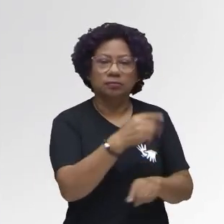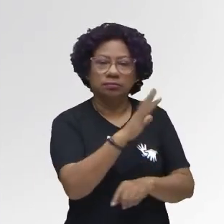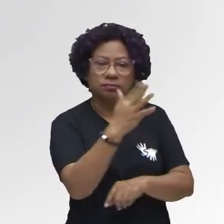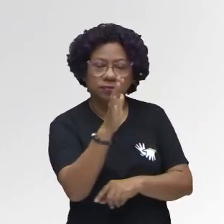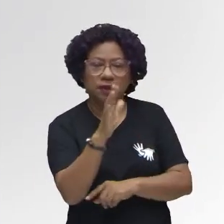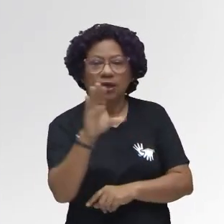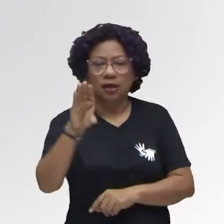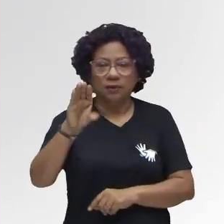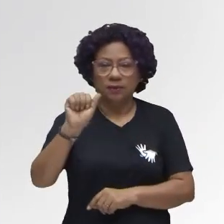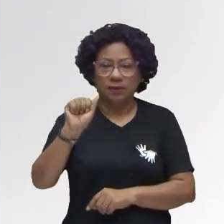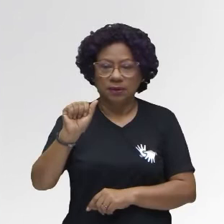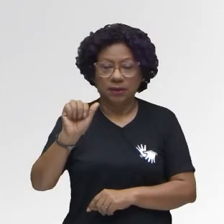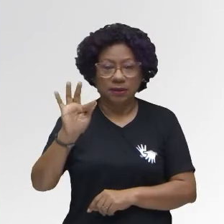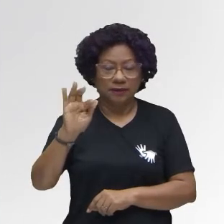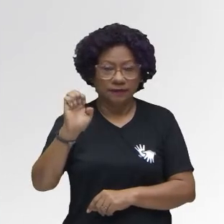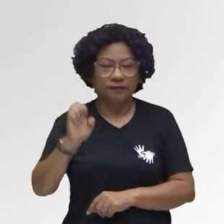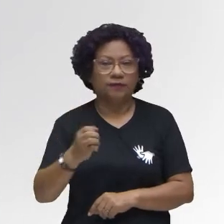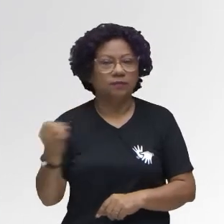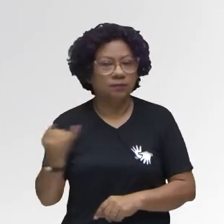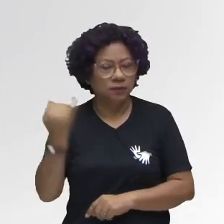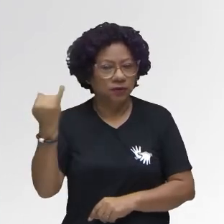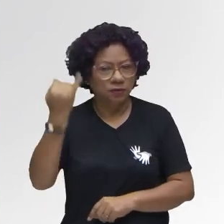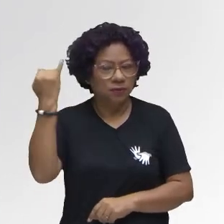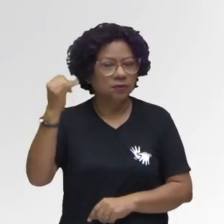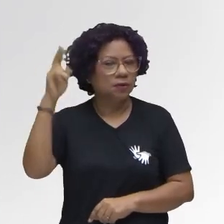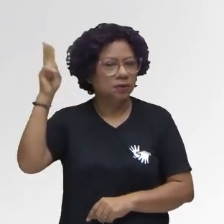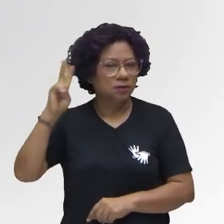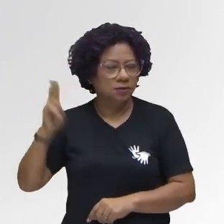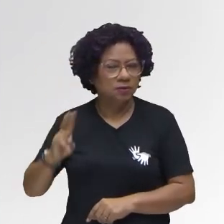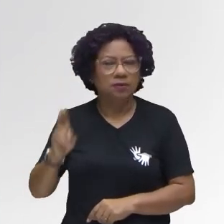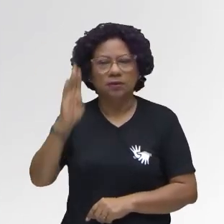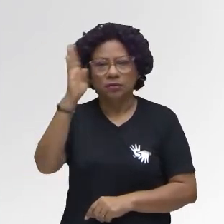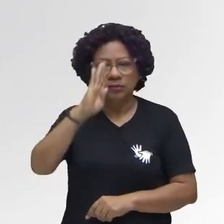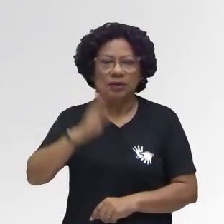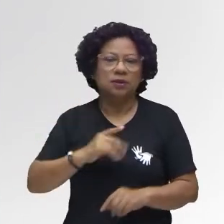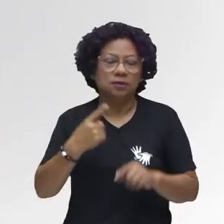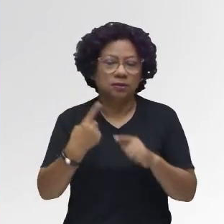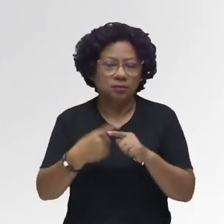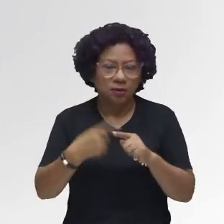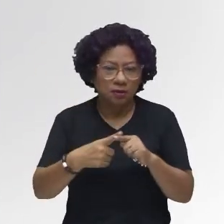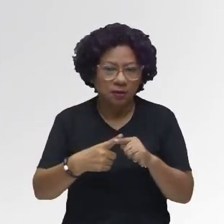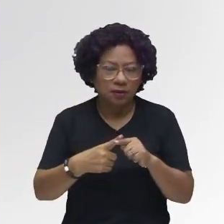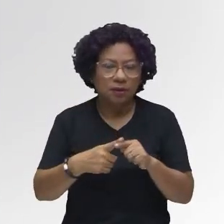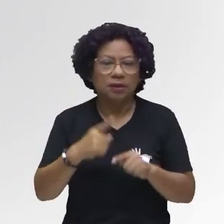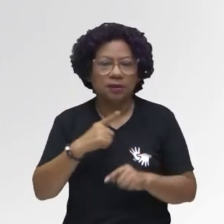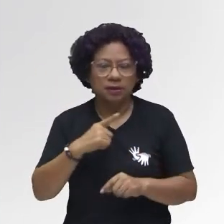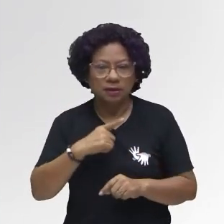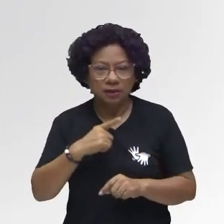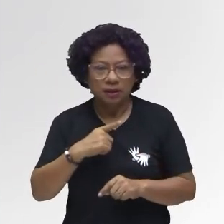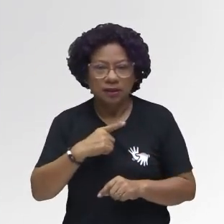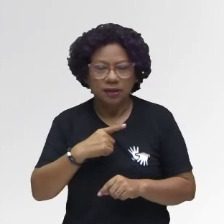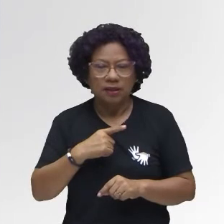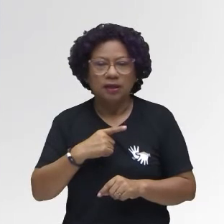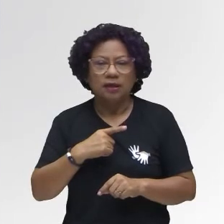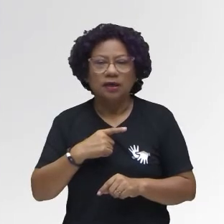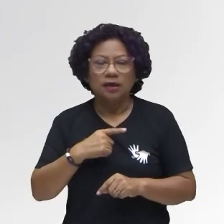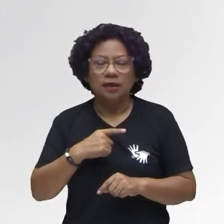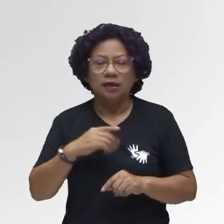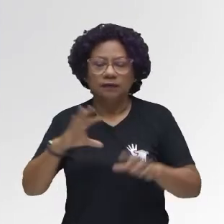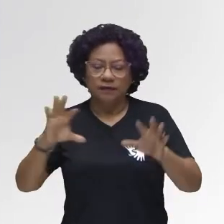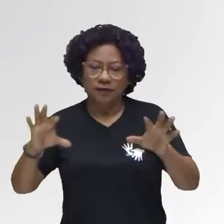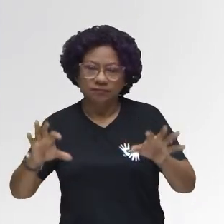café para o Brasil foi enorme, porque ela vai desenvolver as ligações entre as cidades. Vai